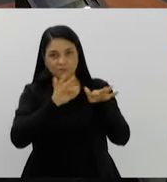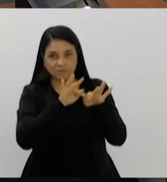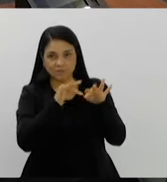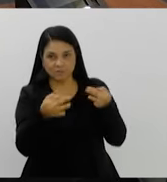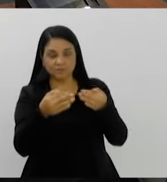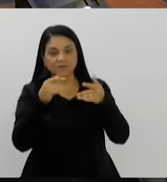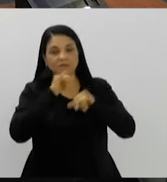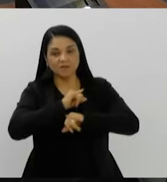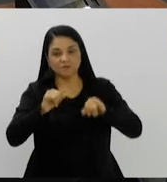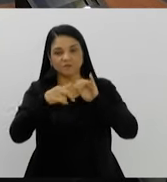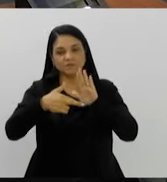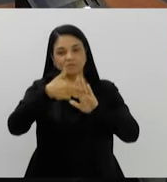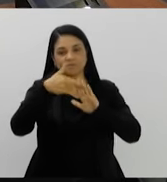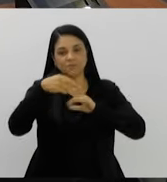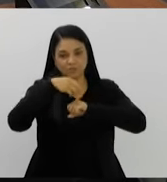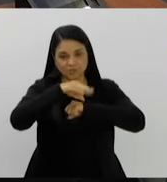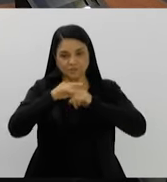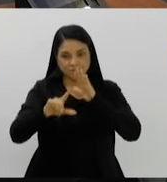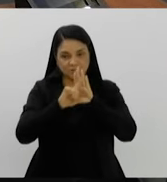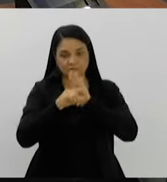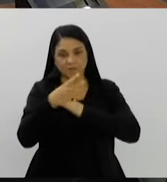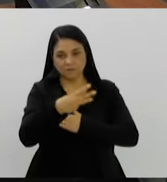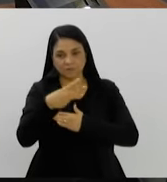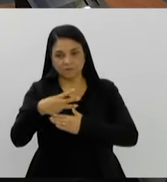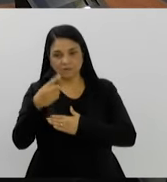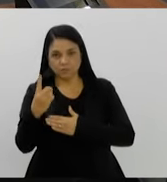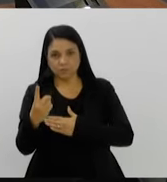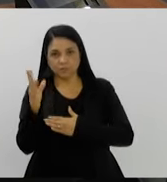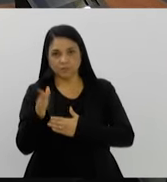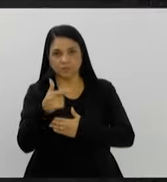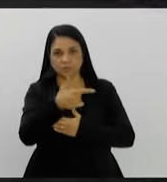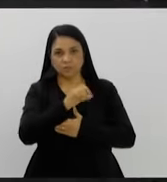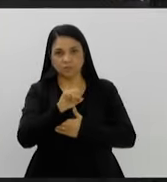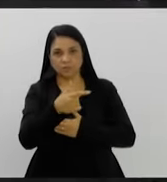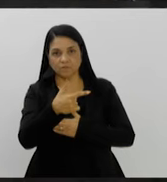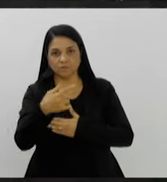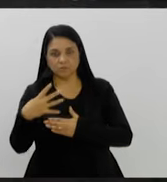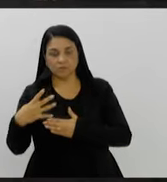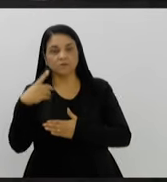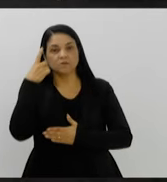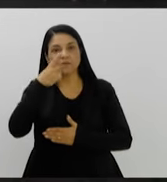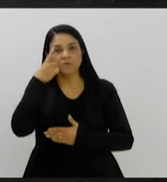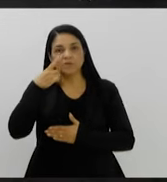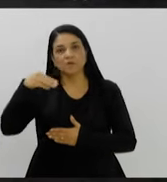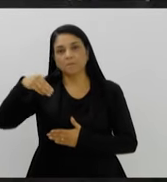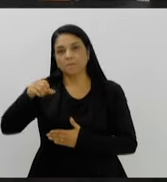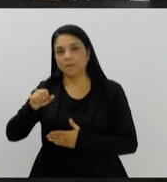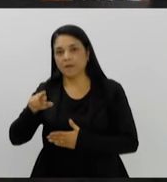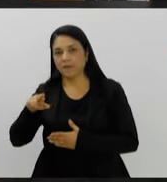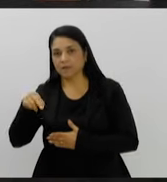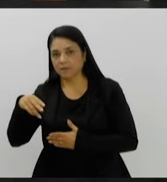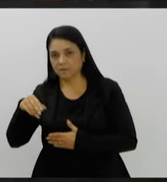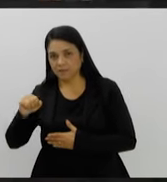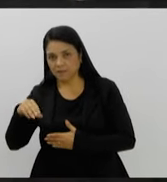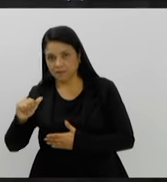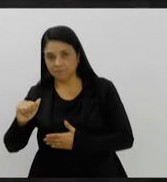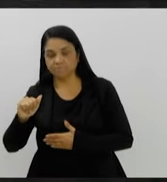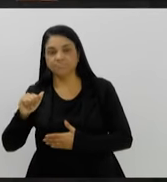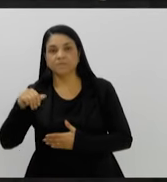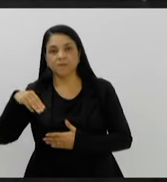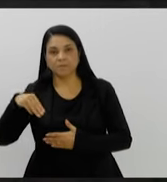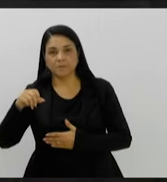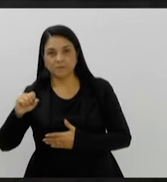Legislativa número 331 de 2024 de autoria da deputada Marina do MST solicita o